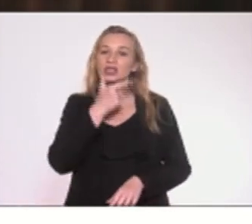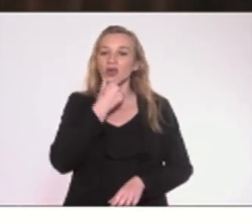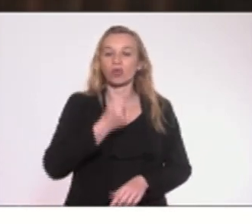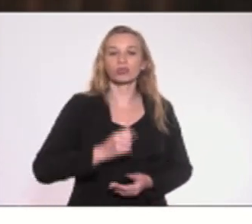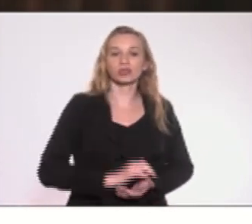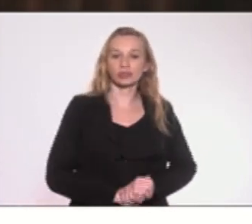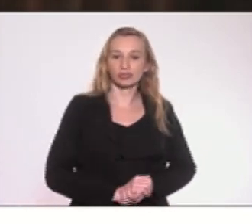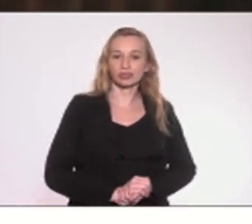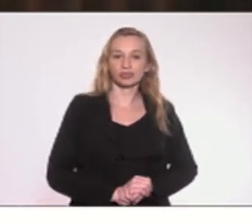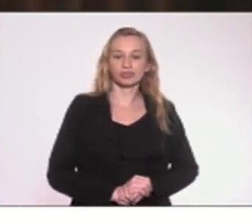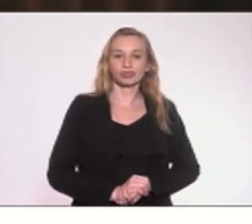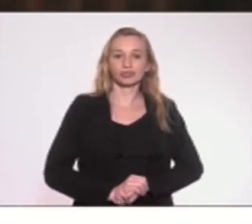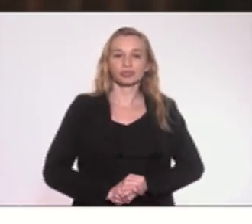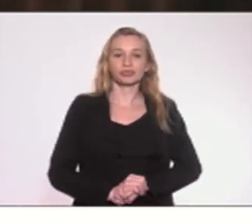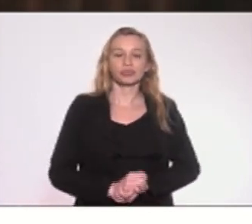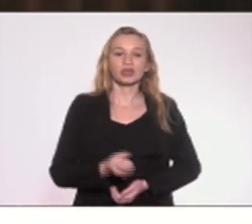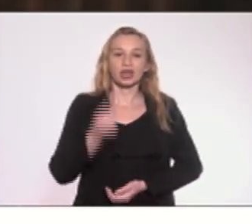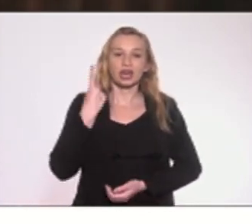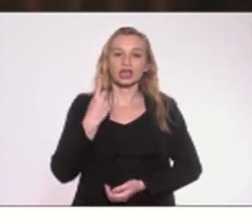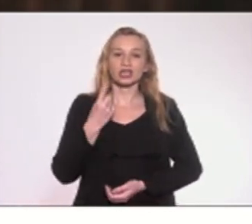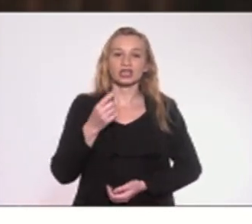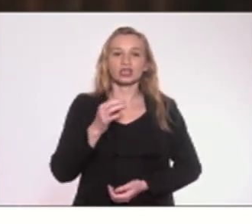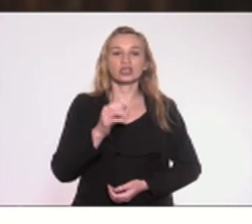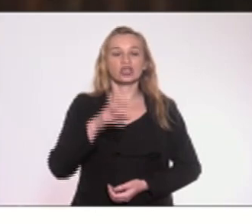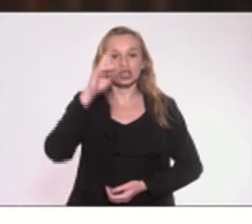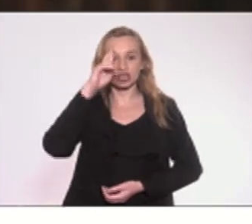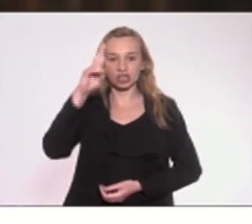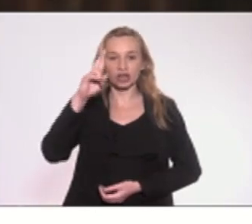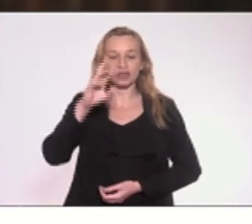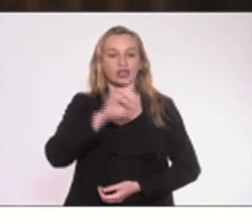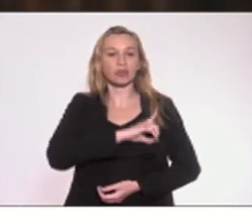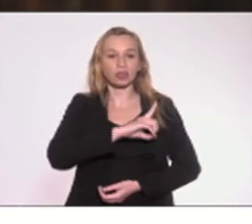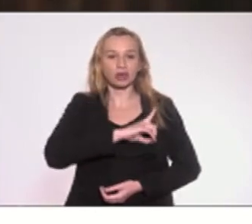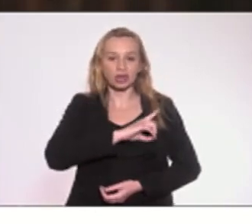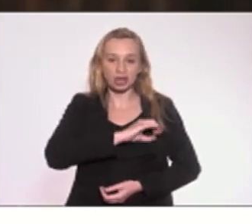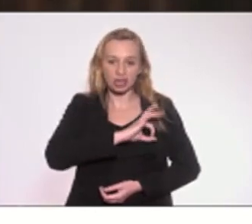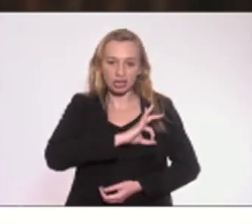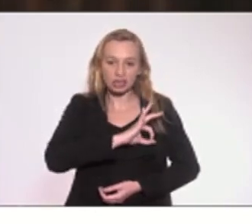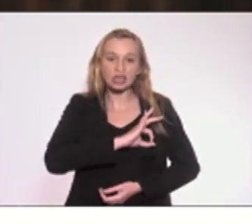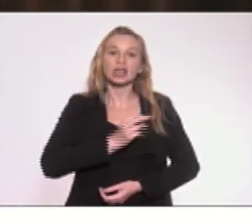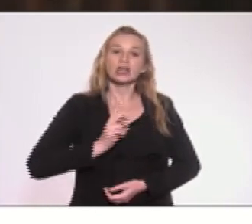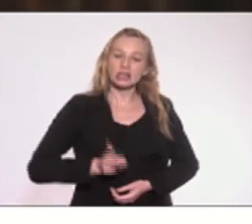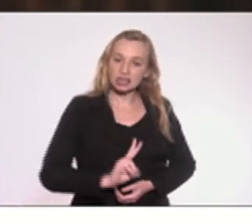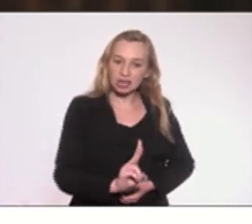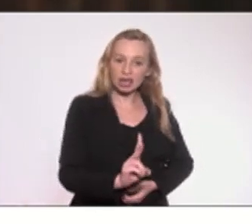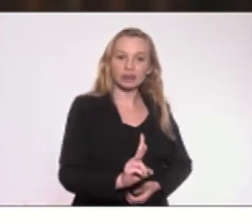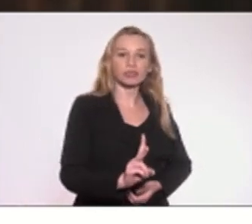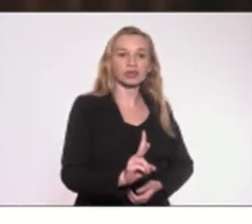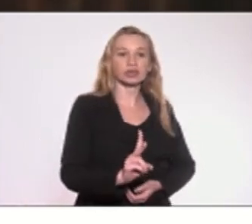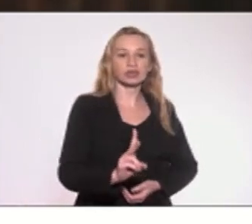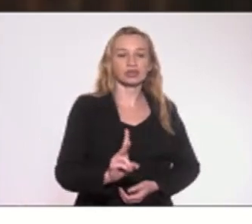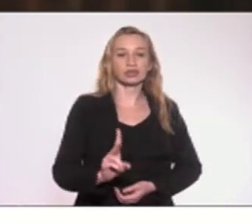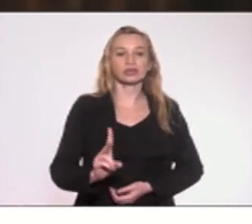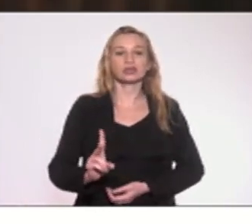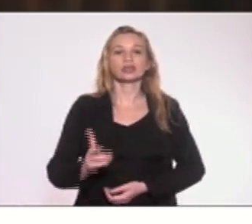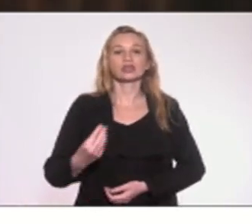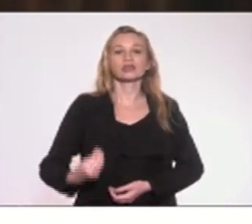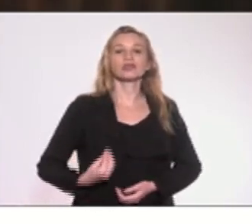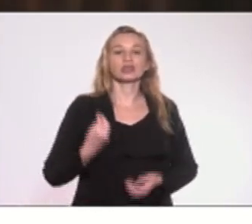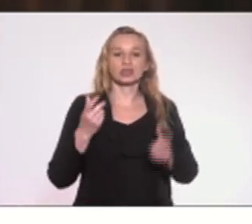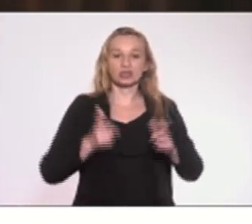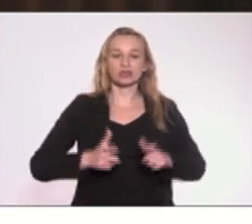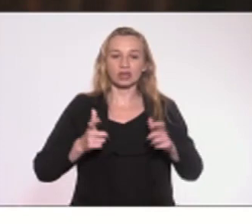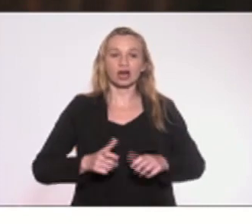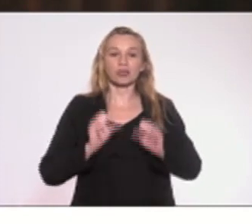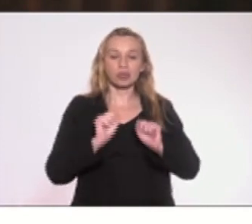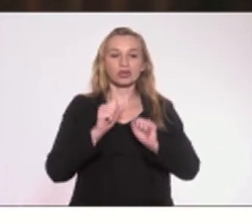senhores, e ex-chefes de polícia também, que temos que sempre ter a maior deferência quando estão presentes.